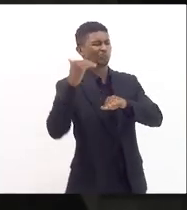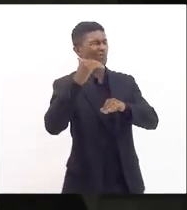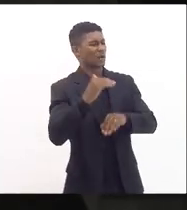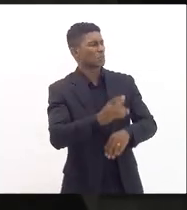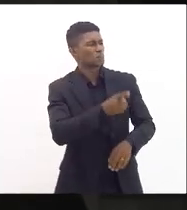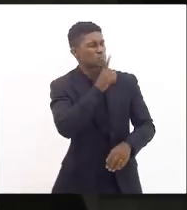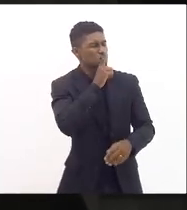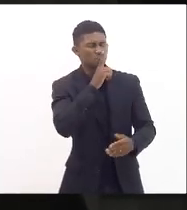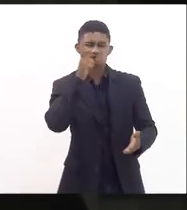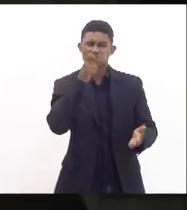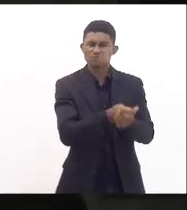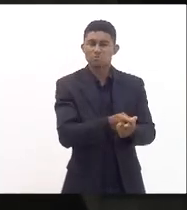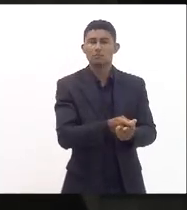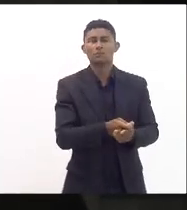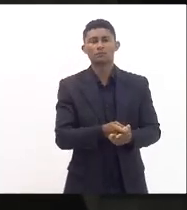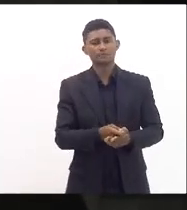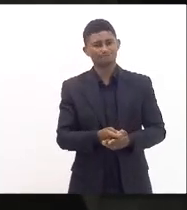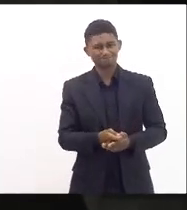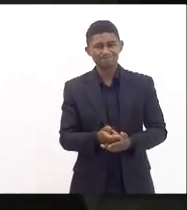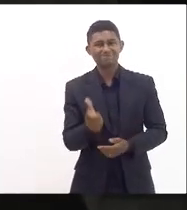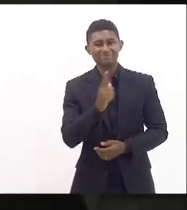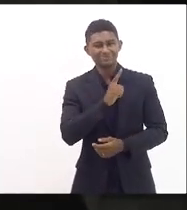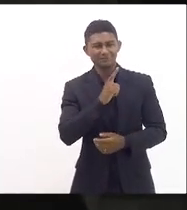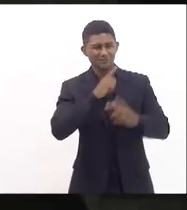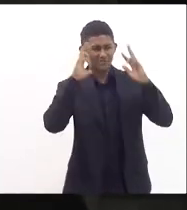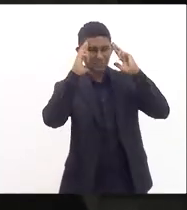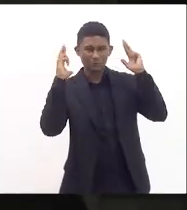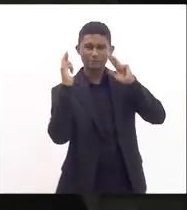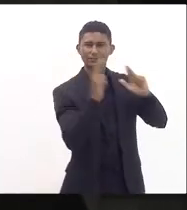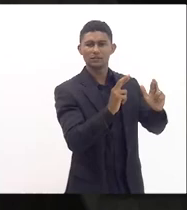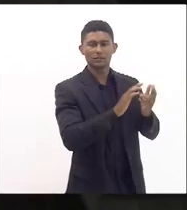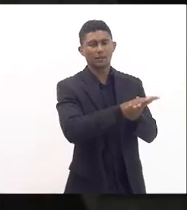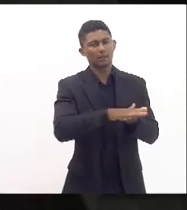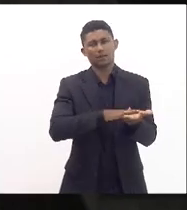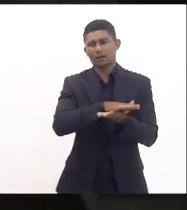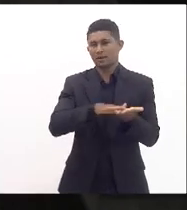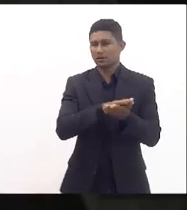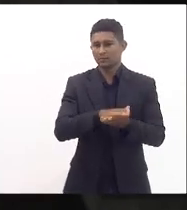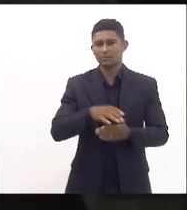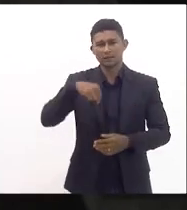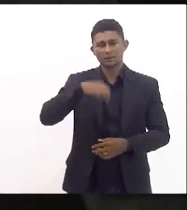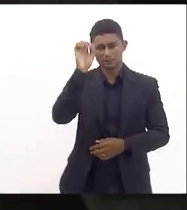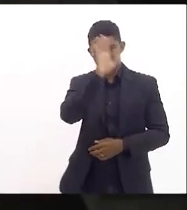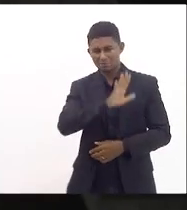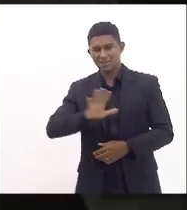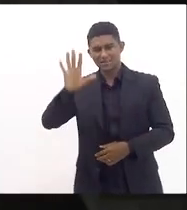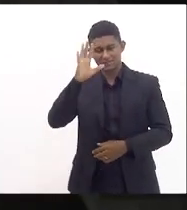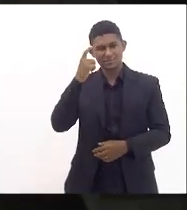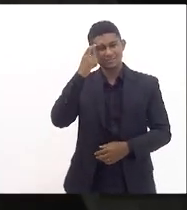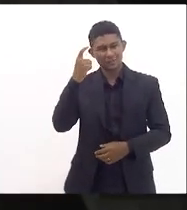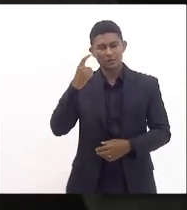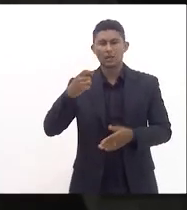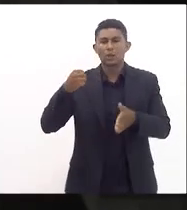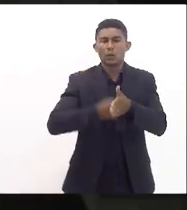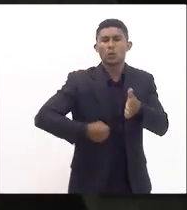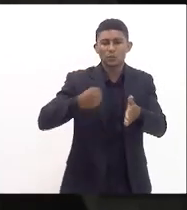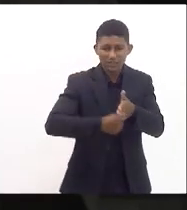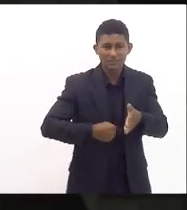dos princípios, das diretrizes que estão consolidadas no Brasil da reforma psiquiátrica e da luta